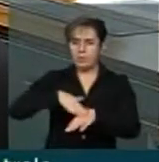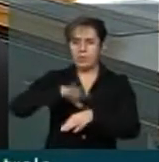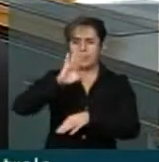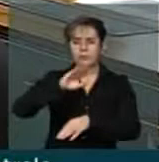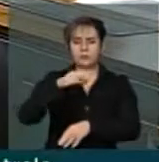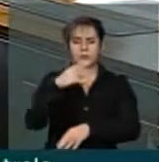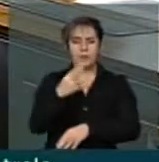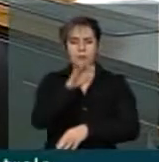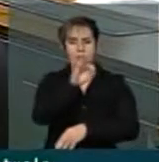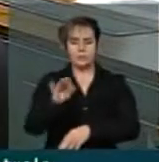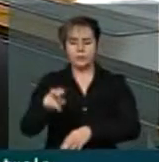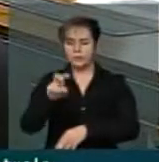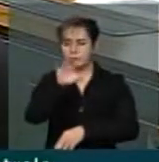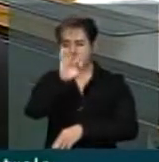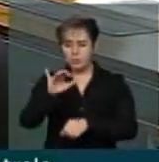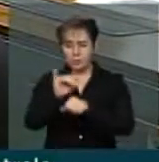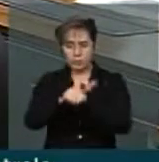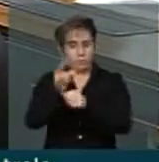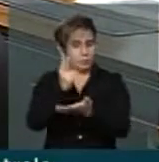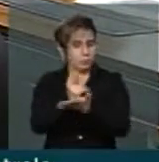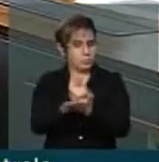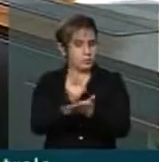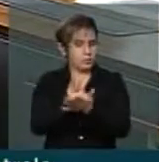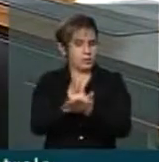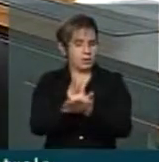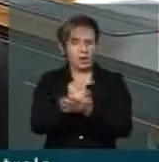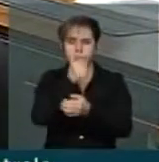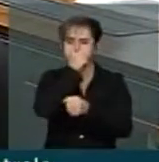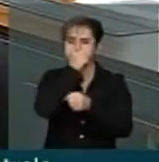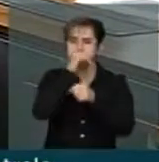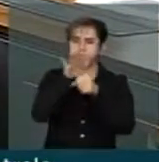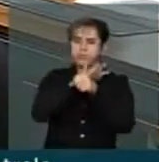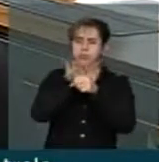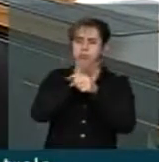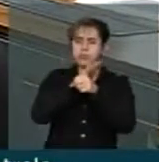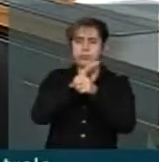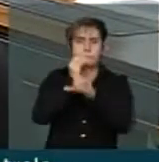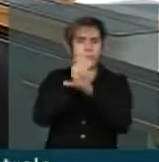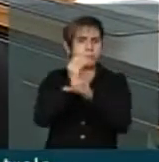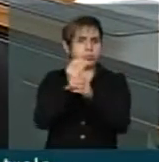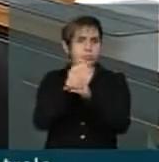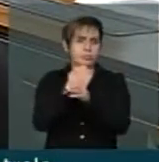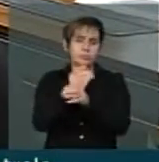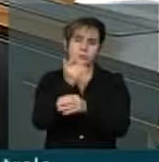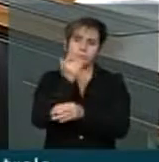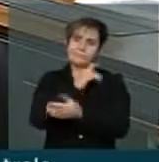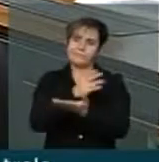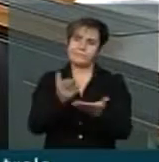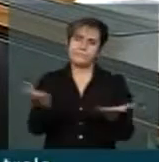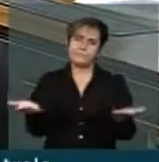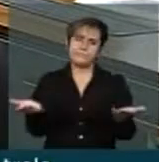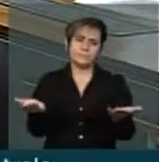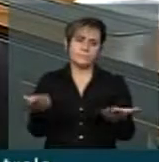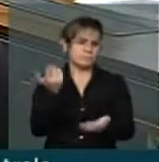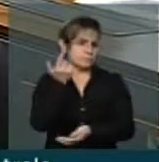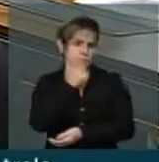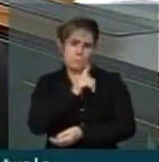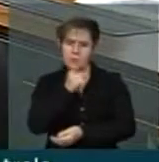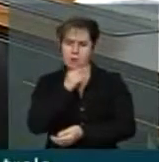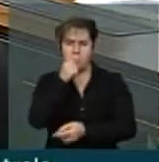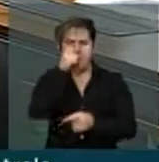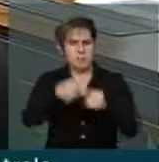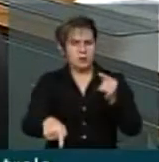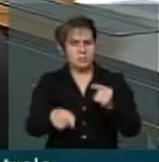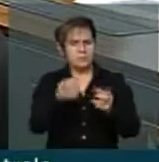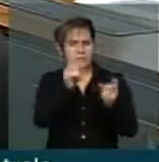sem oferta de infraestrutura, o congestionamento só tende a aumentar. E é claro que vocês não poderiam resistir a essa situação de proibir a venda por